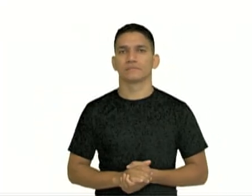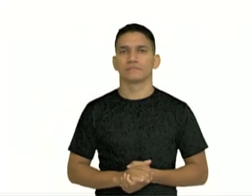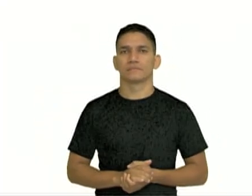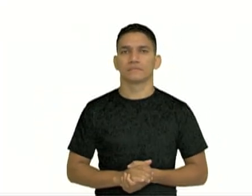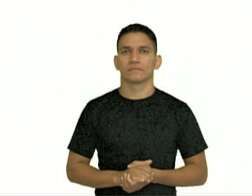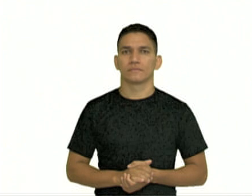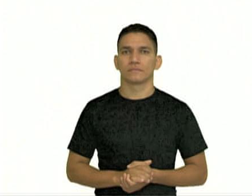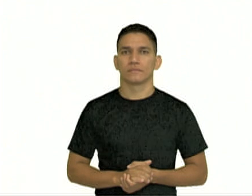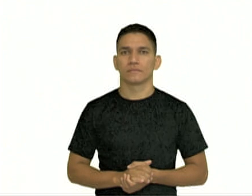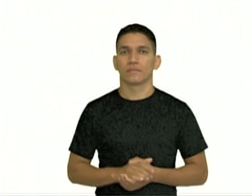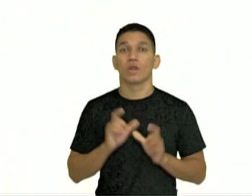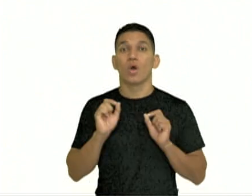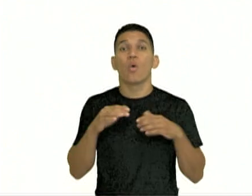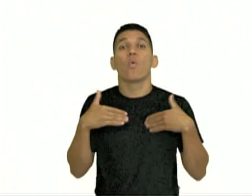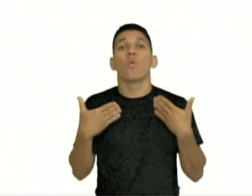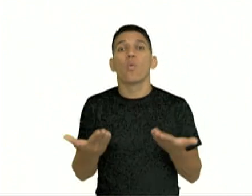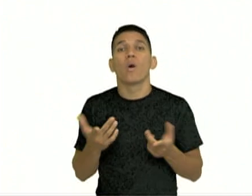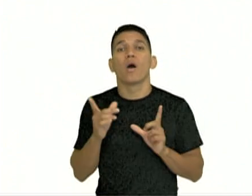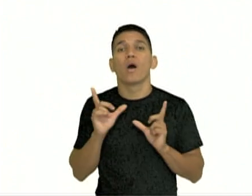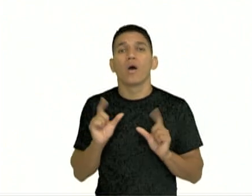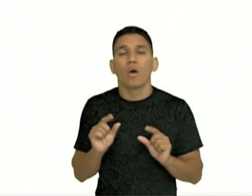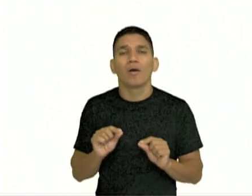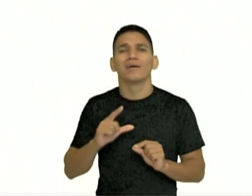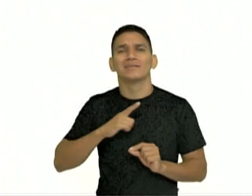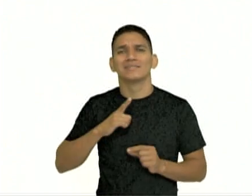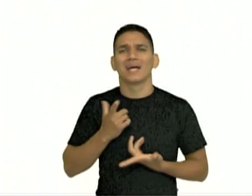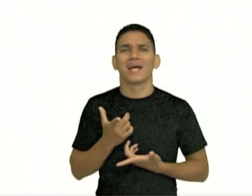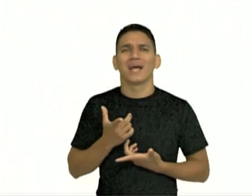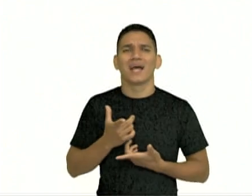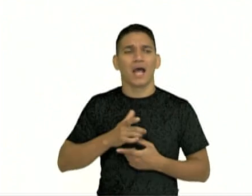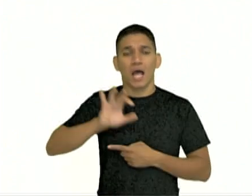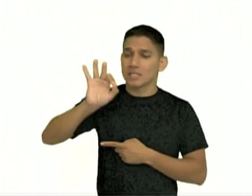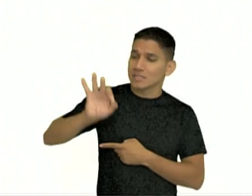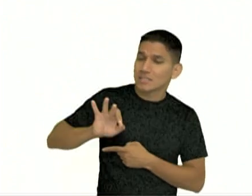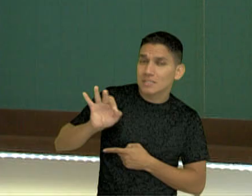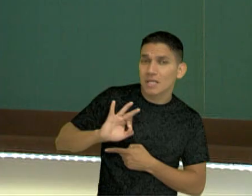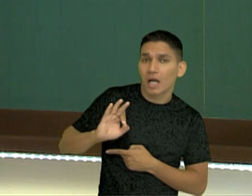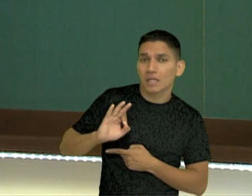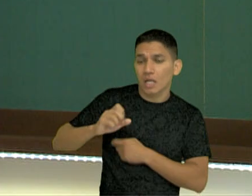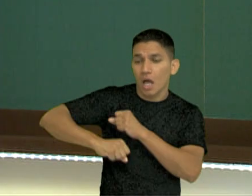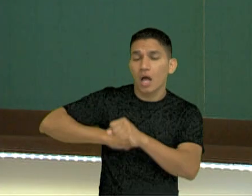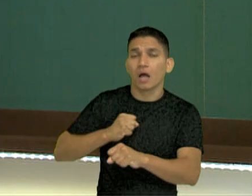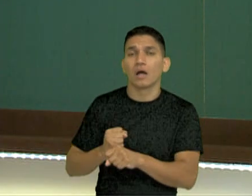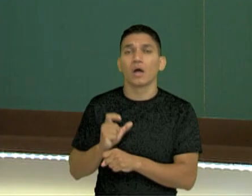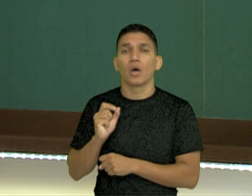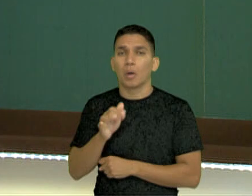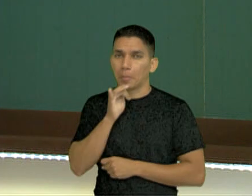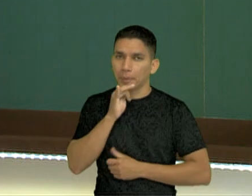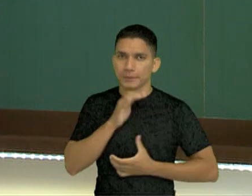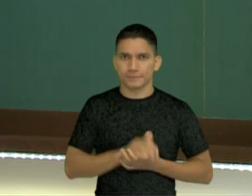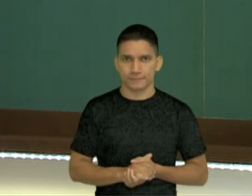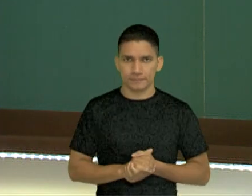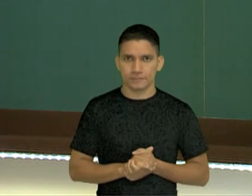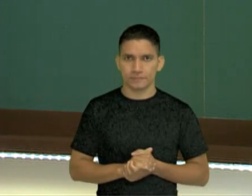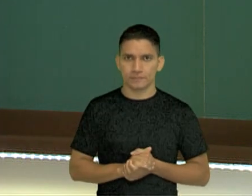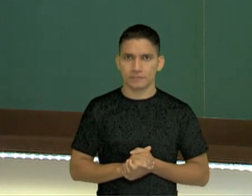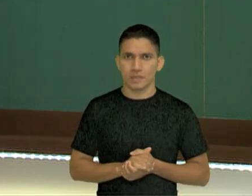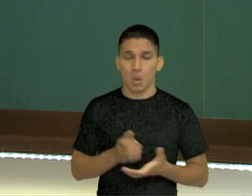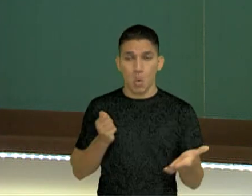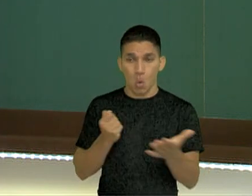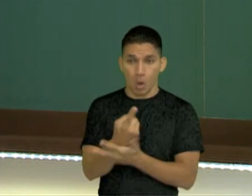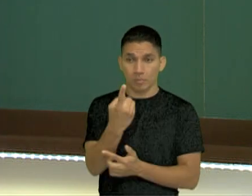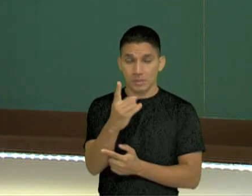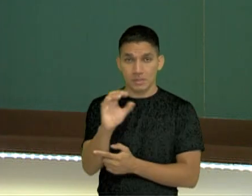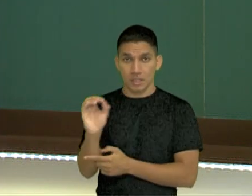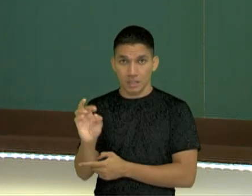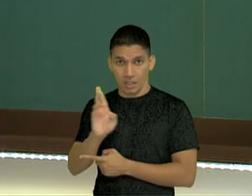Qual seria a taxa anualizada? O que significa isso? Por exemplo, faço lá uma compra de R$100 e depois